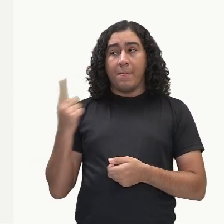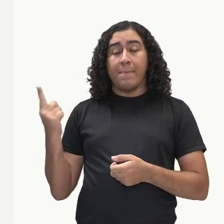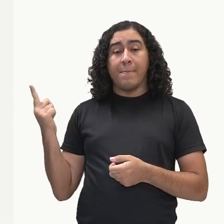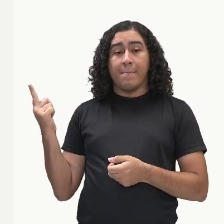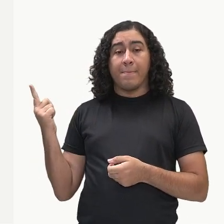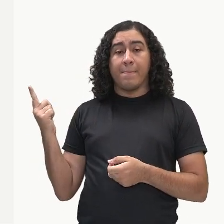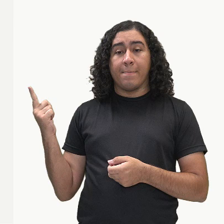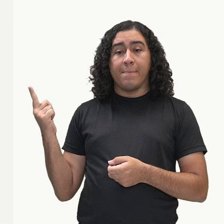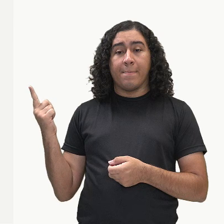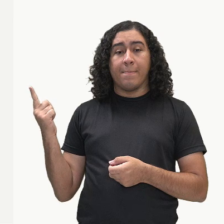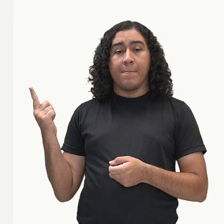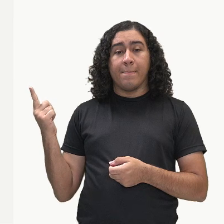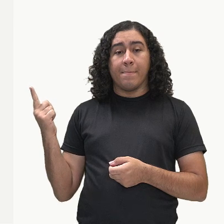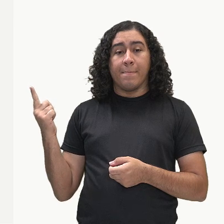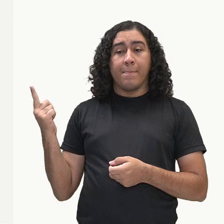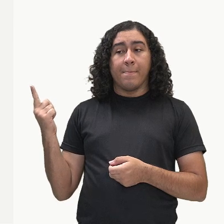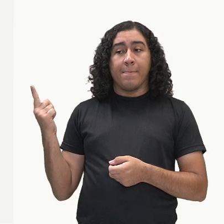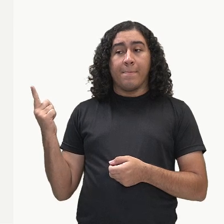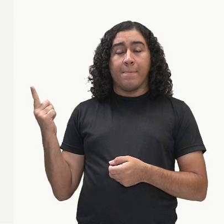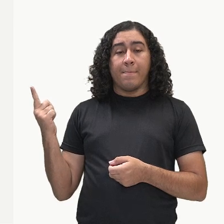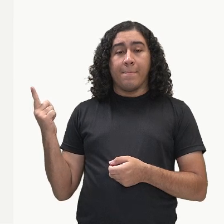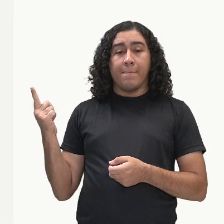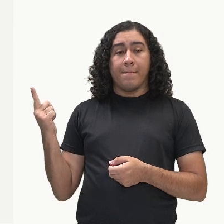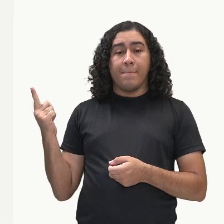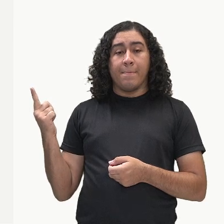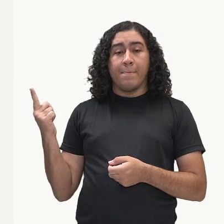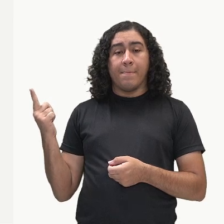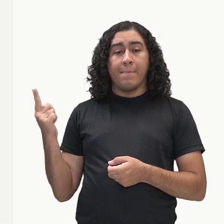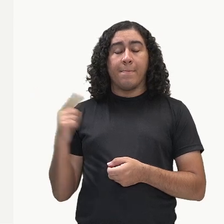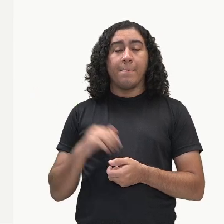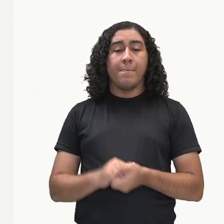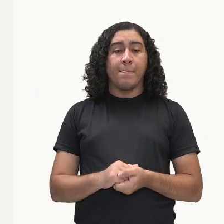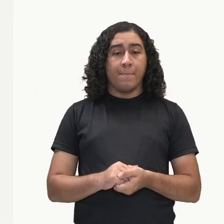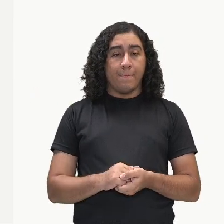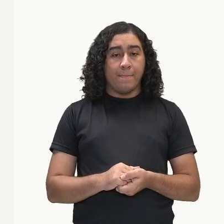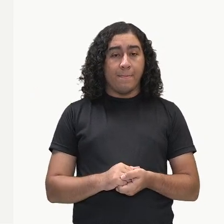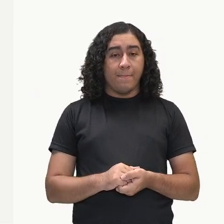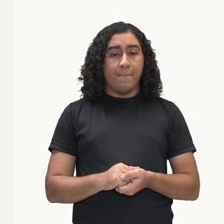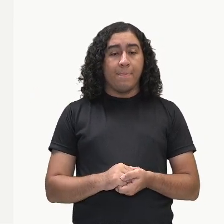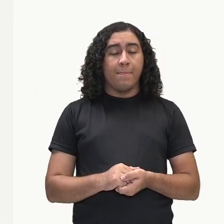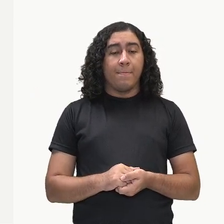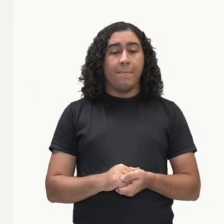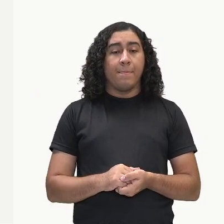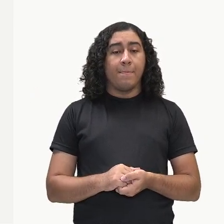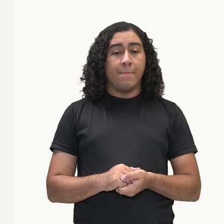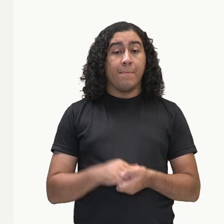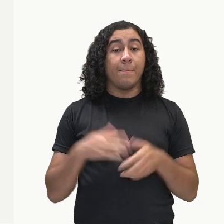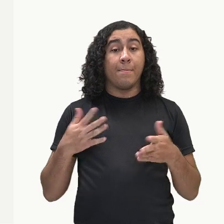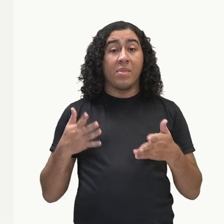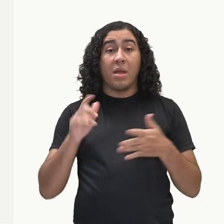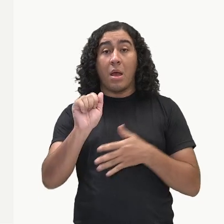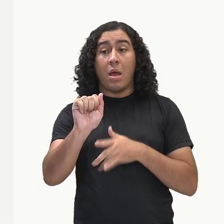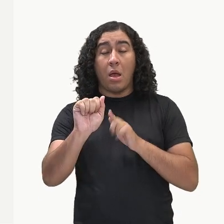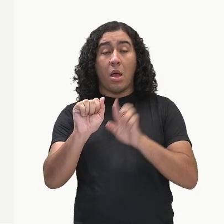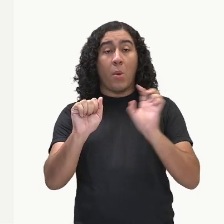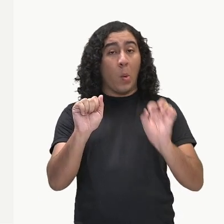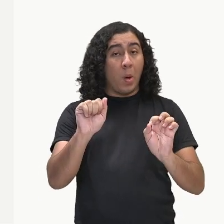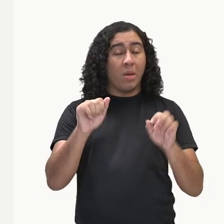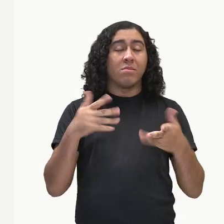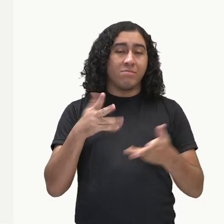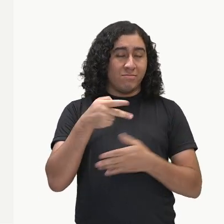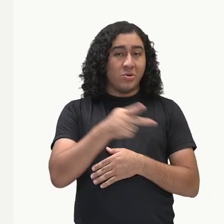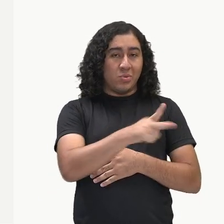Ó, is, tirei o O do not. She isn't a... Tranquilo,